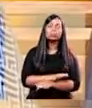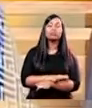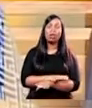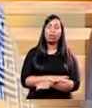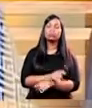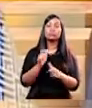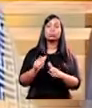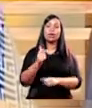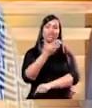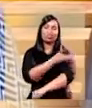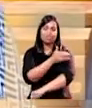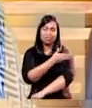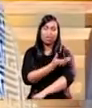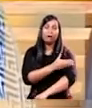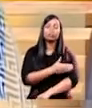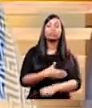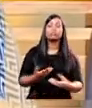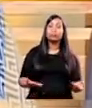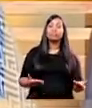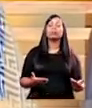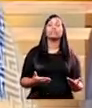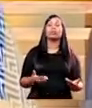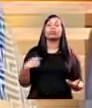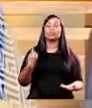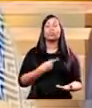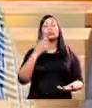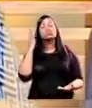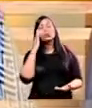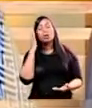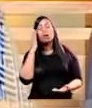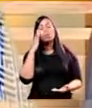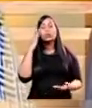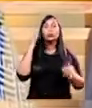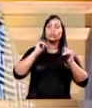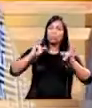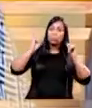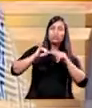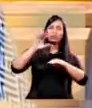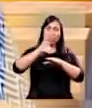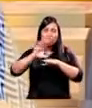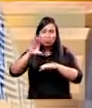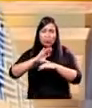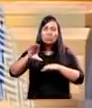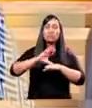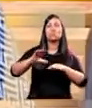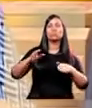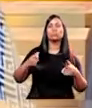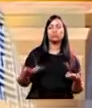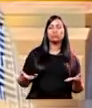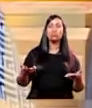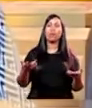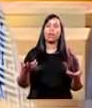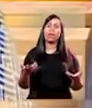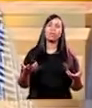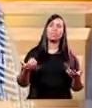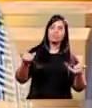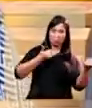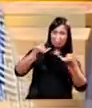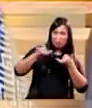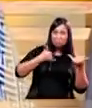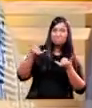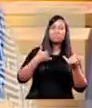nessas agências de estágio e conforme nós vamos sabendo da divulgação de cursos,